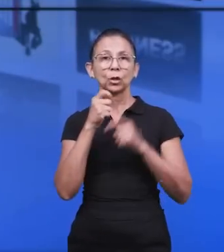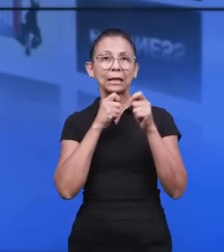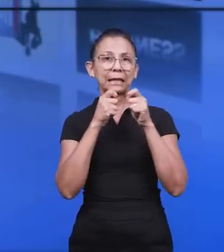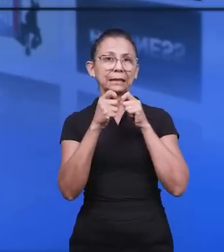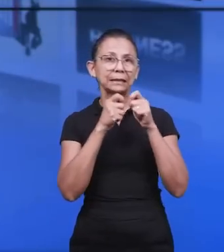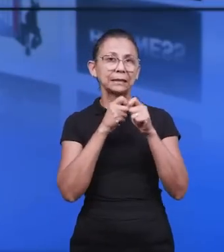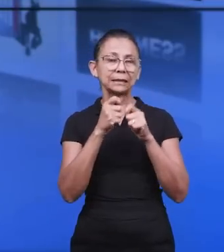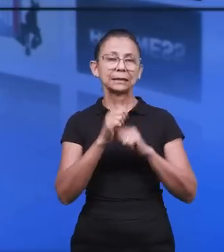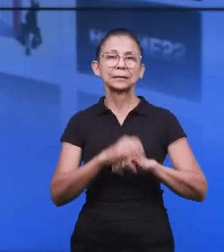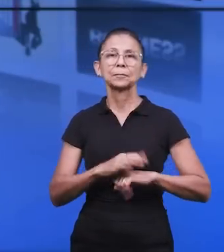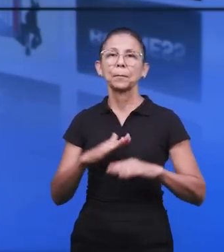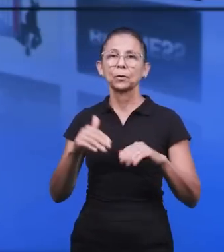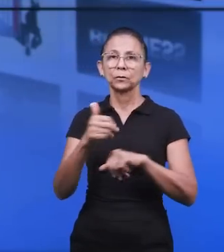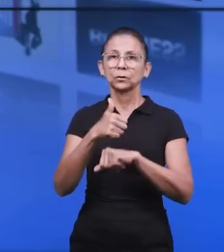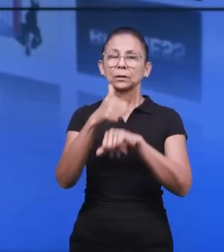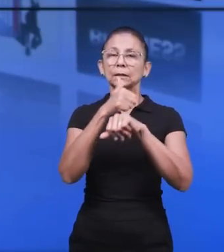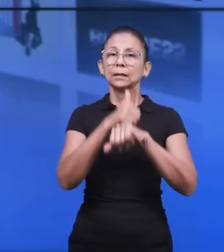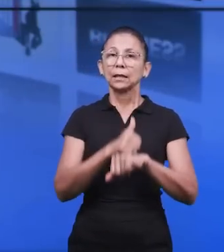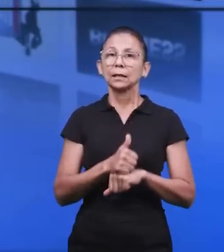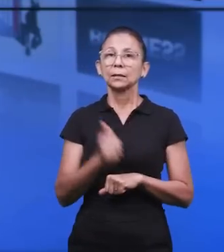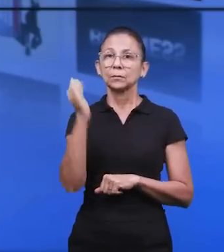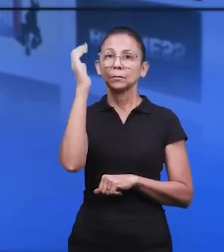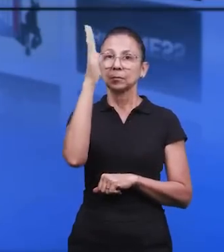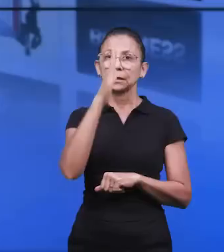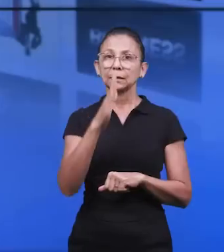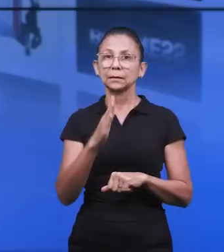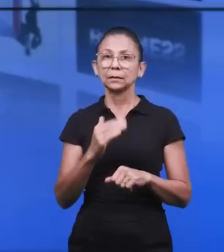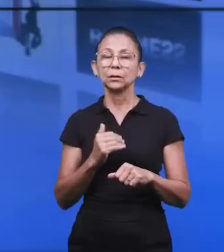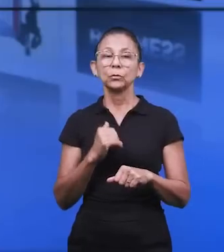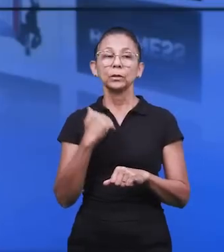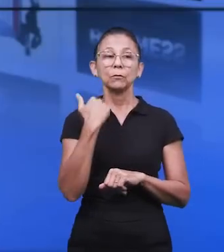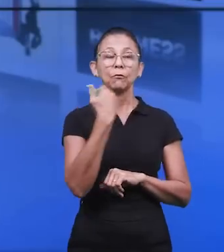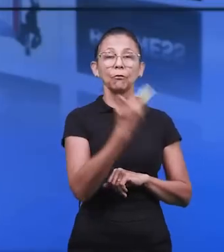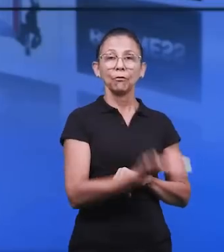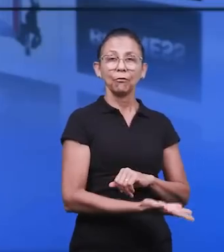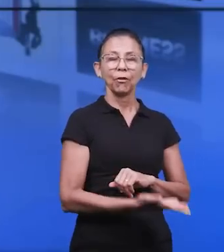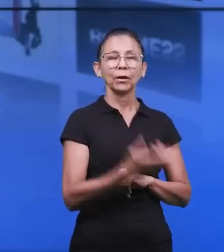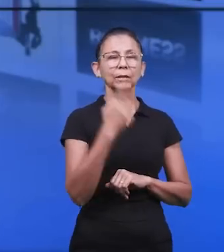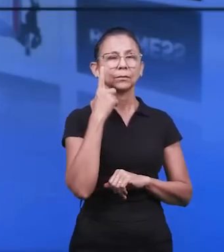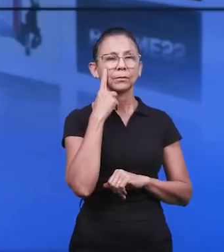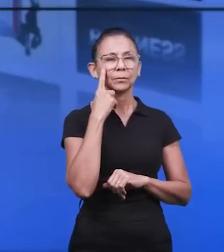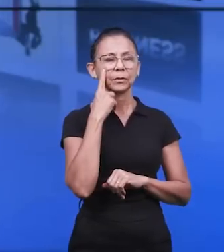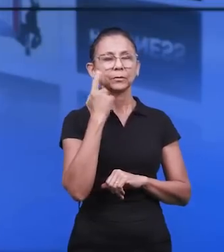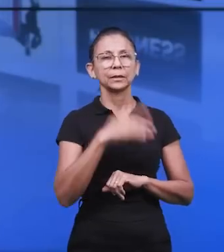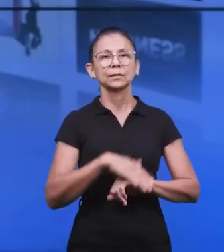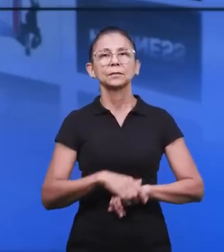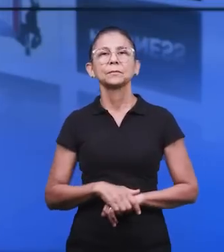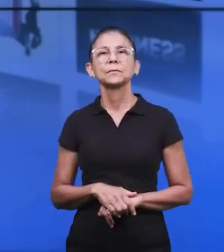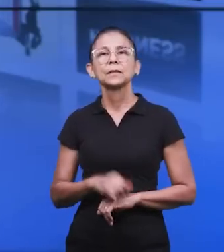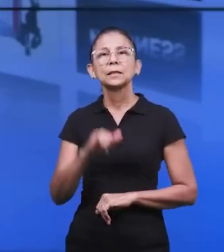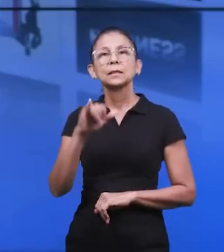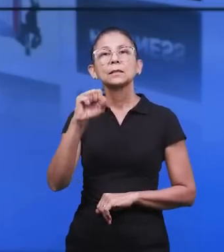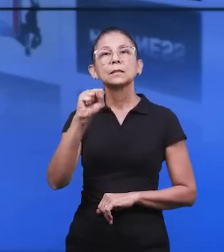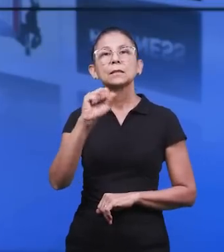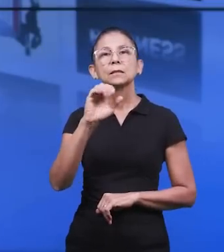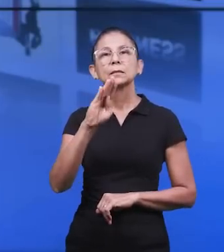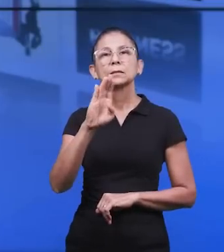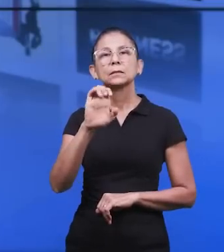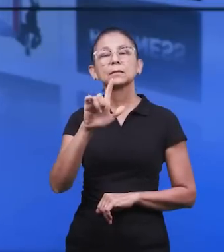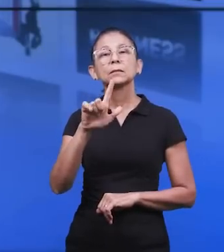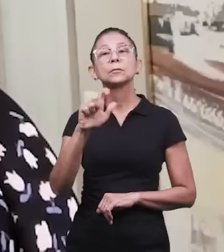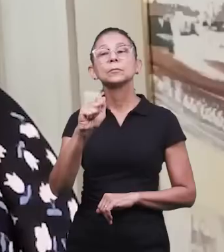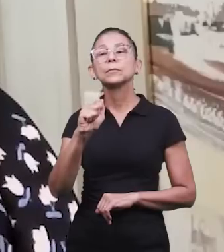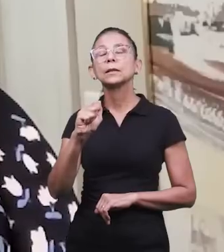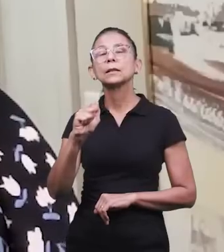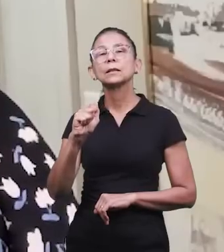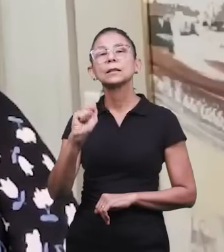no Brasil e também no exterior. Começando pelo exterior, vamos assistir agora a participação da nossa irmã Isabela Peuto. Irmã